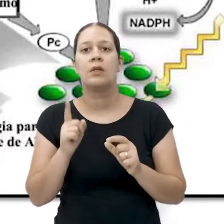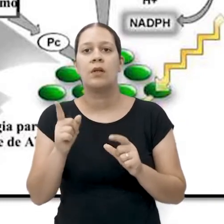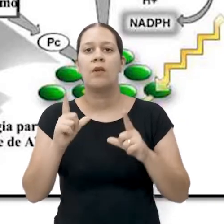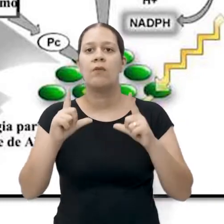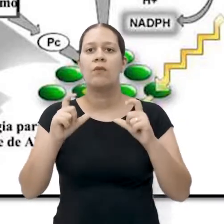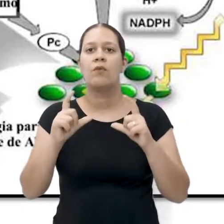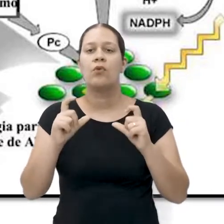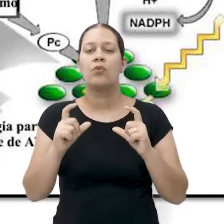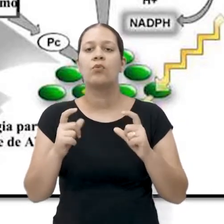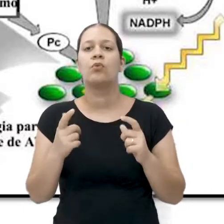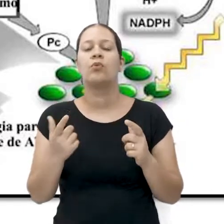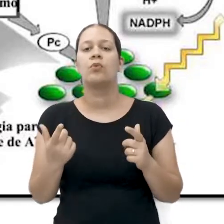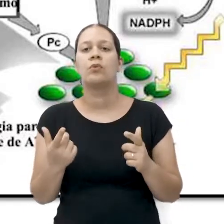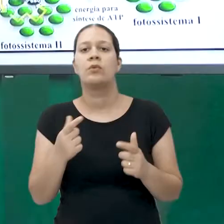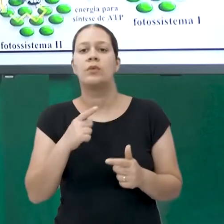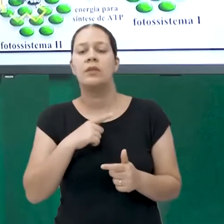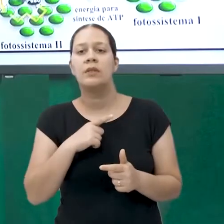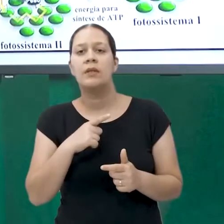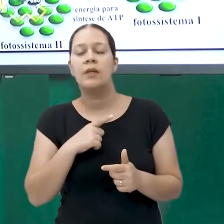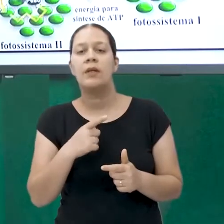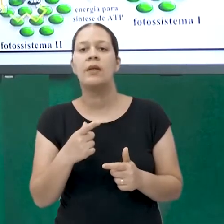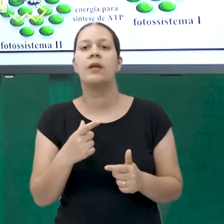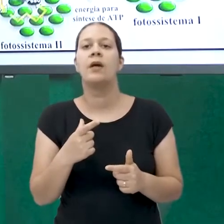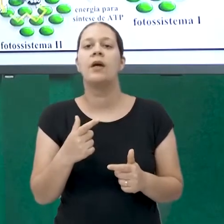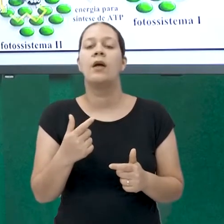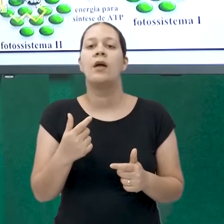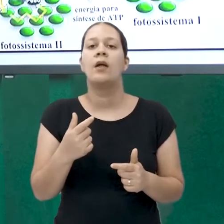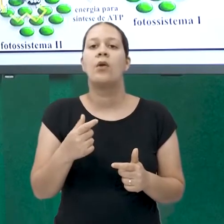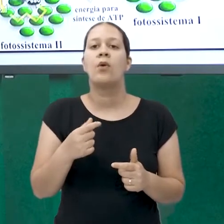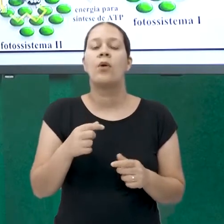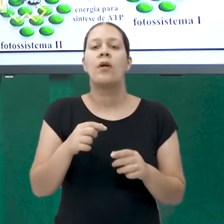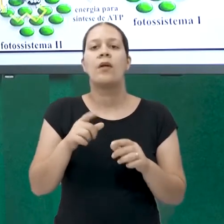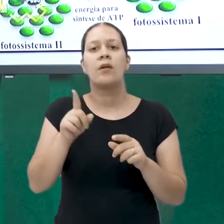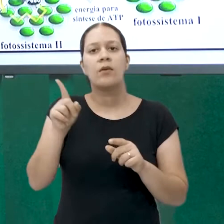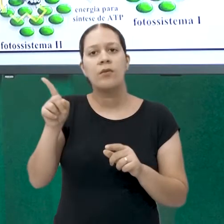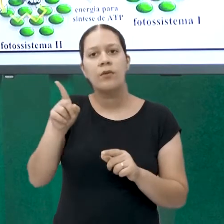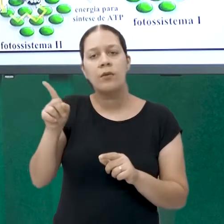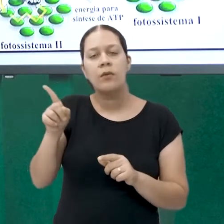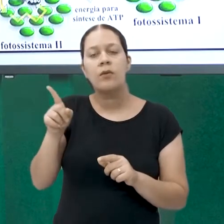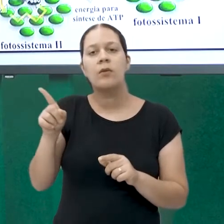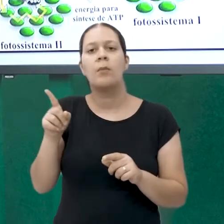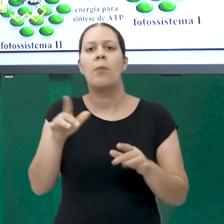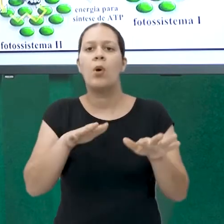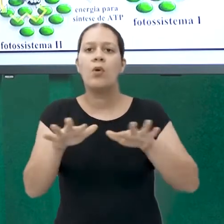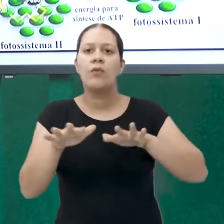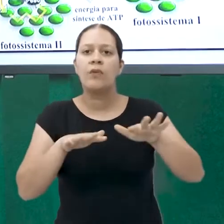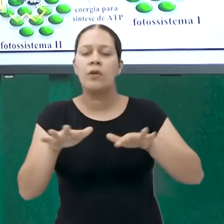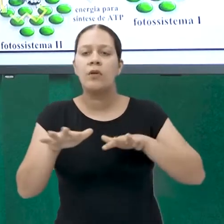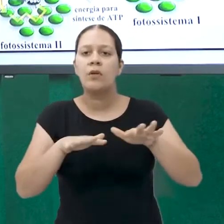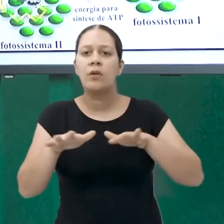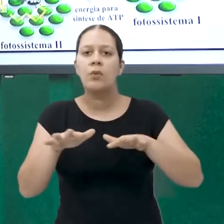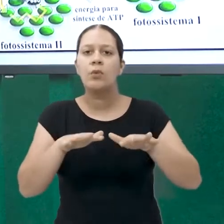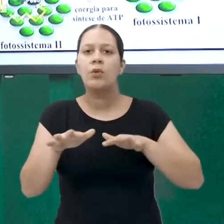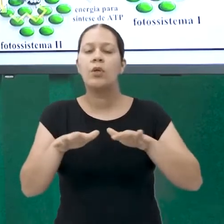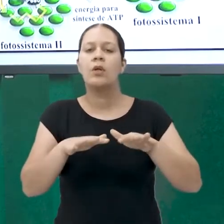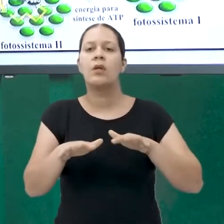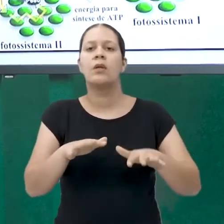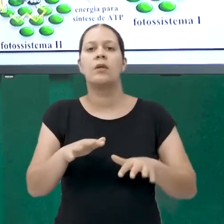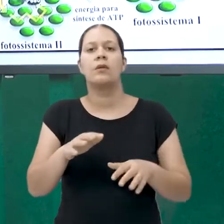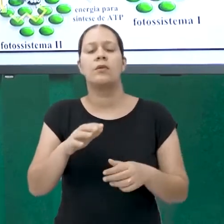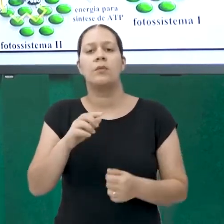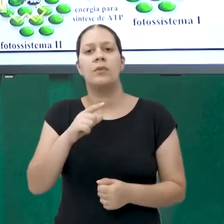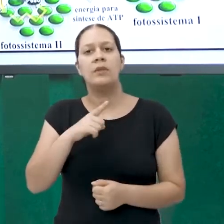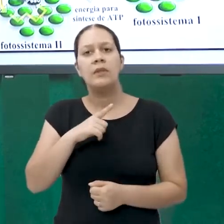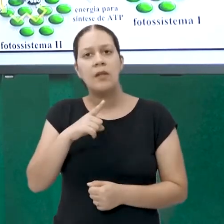Porque nesses fotossistemas é que você vai ter os elétrons, que veio lá da energia luminosa, né? Os elétrons se movendo ali